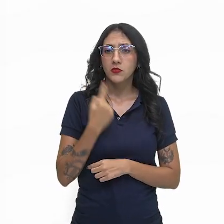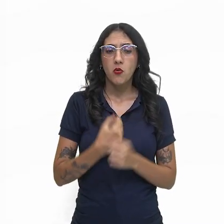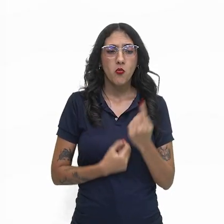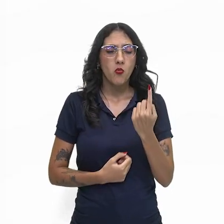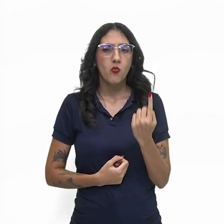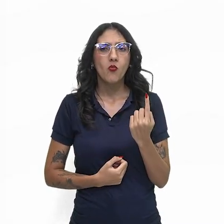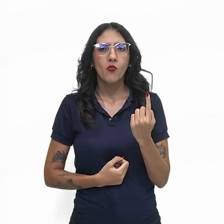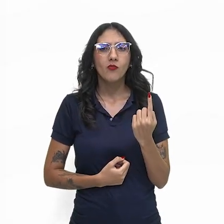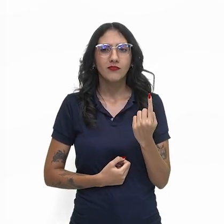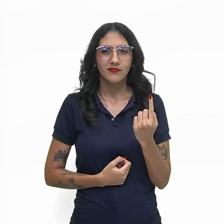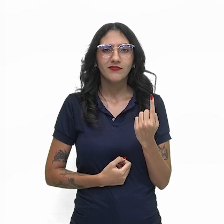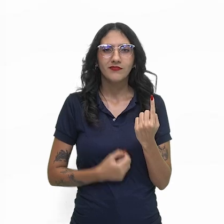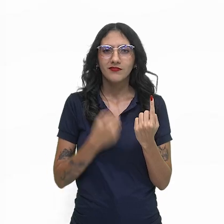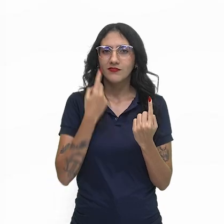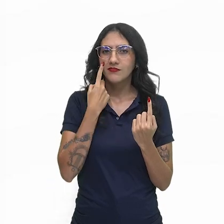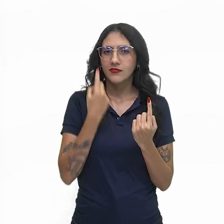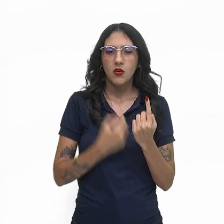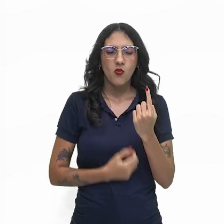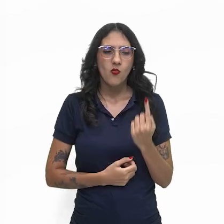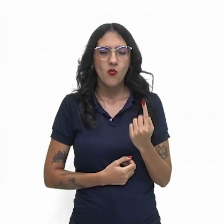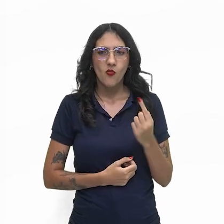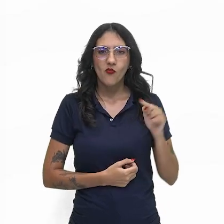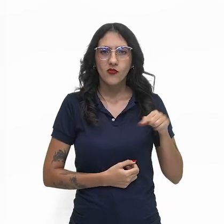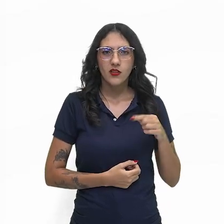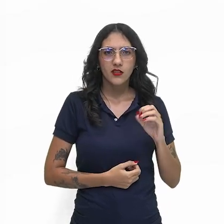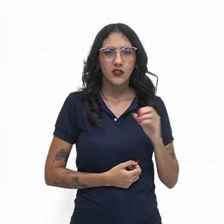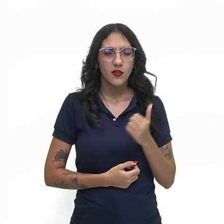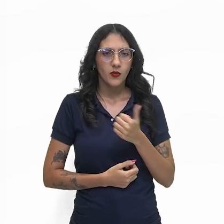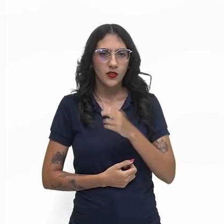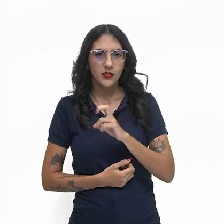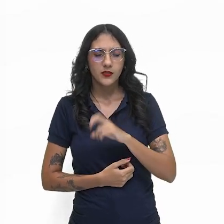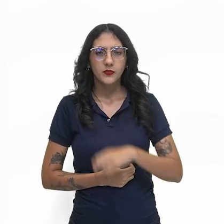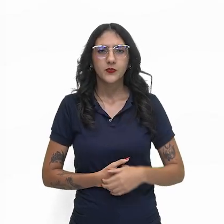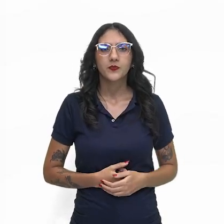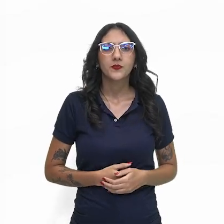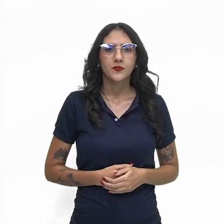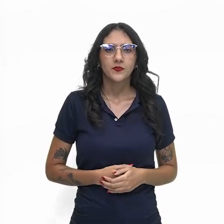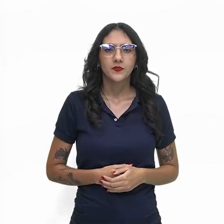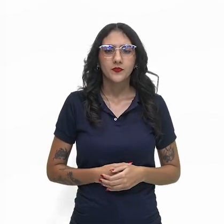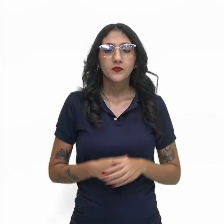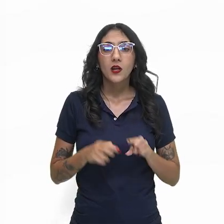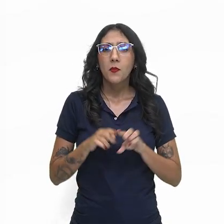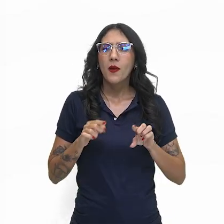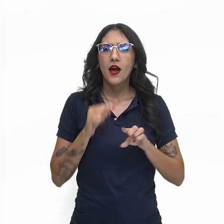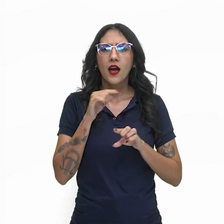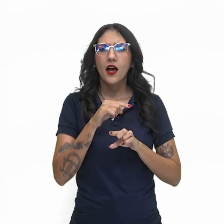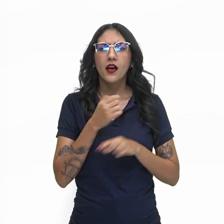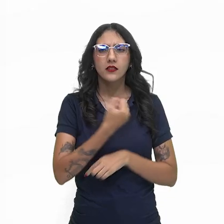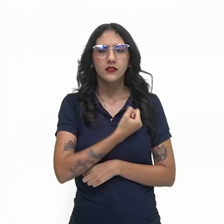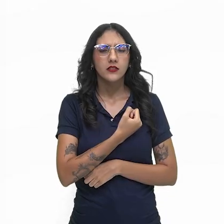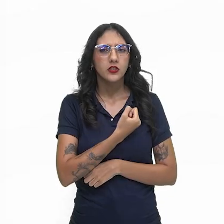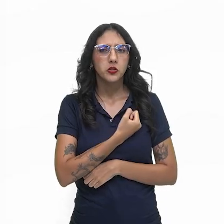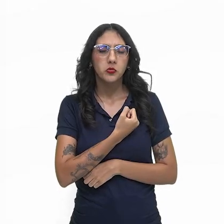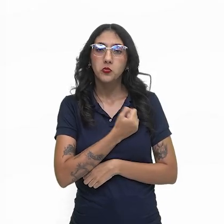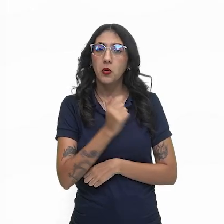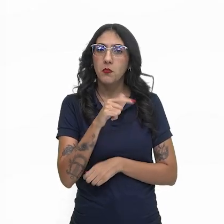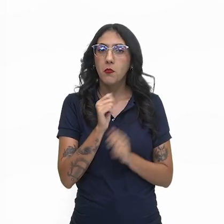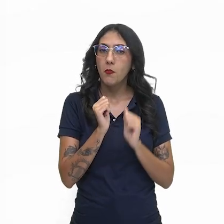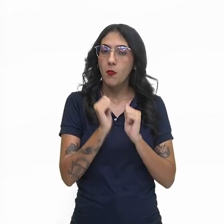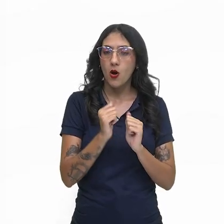aliás, 0,1. E, neste caso, como esse número aí, como eu disse, eu